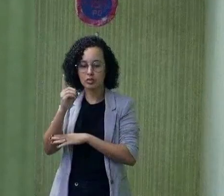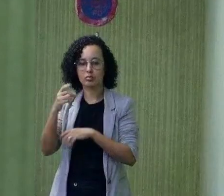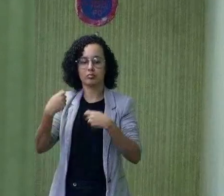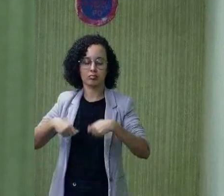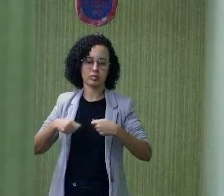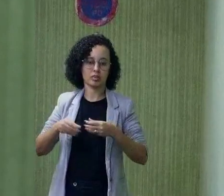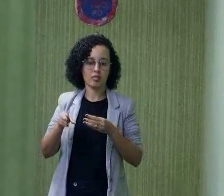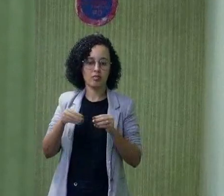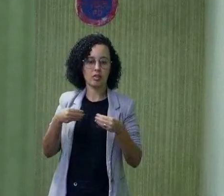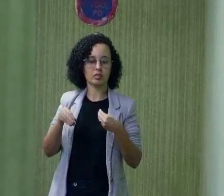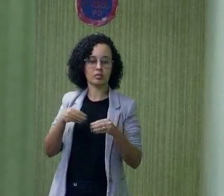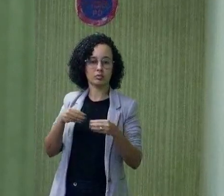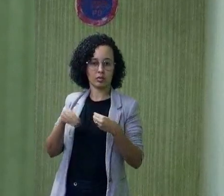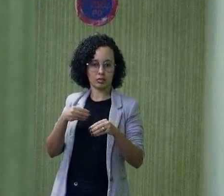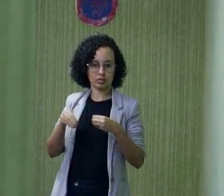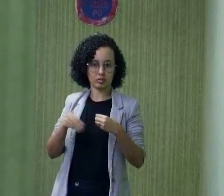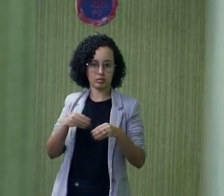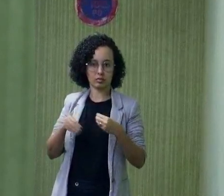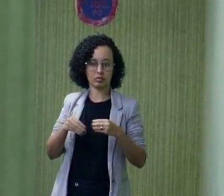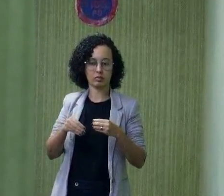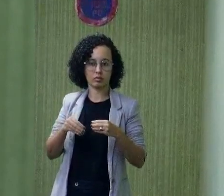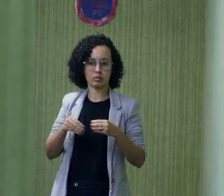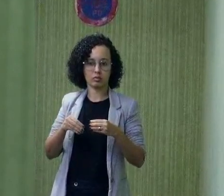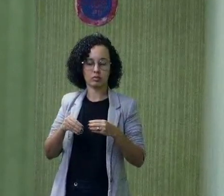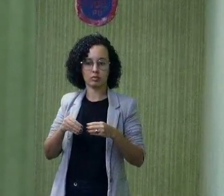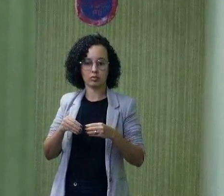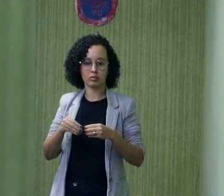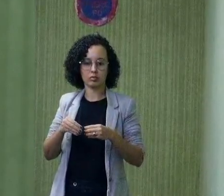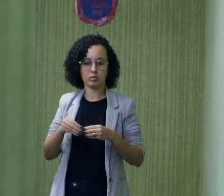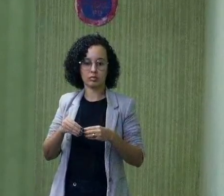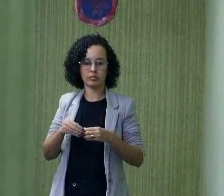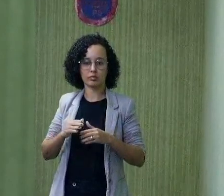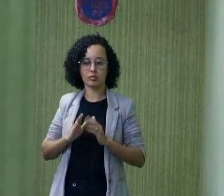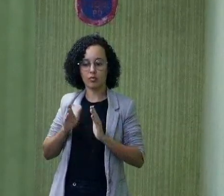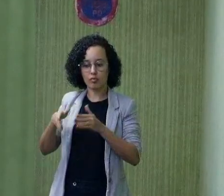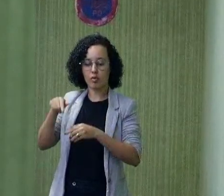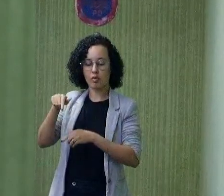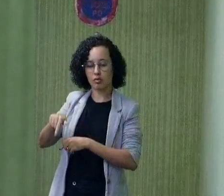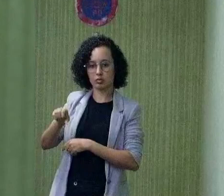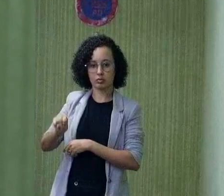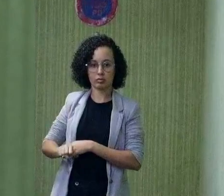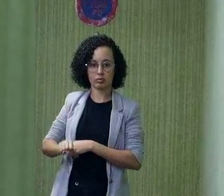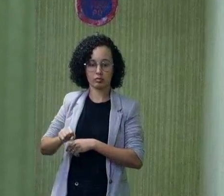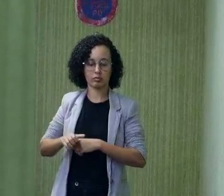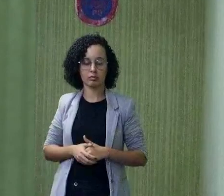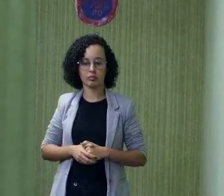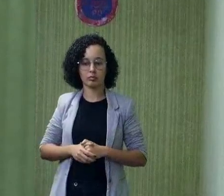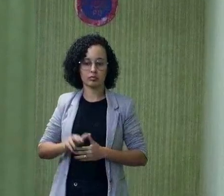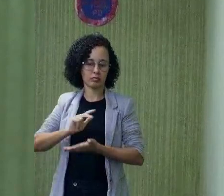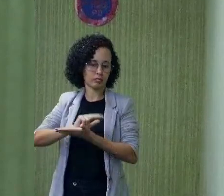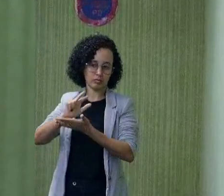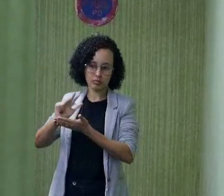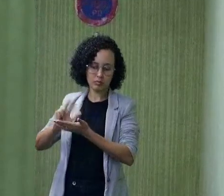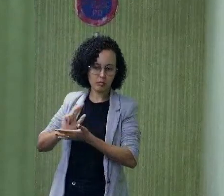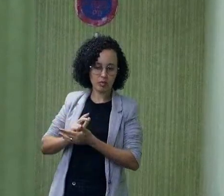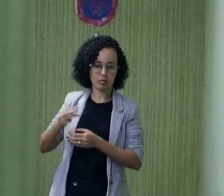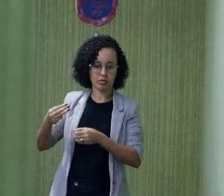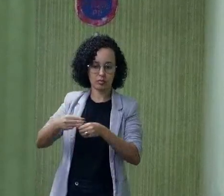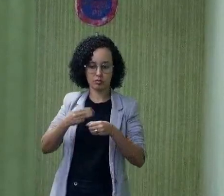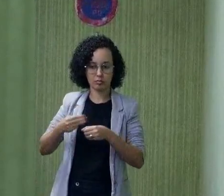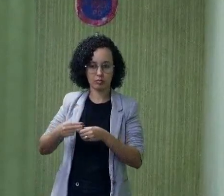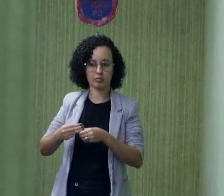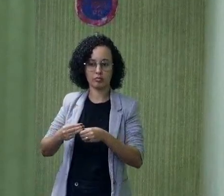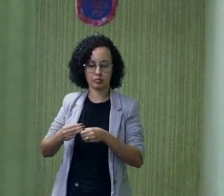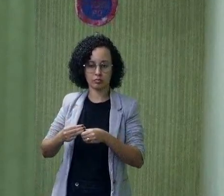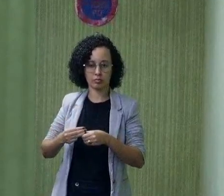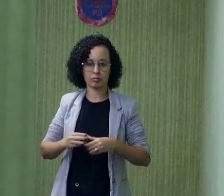ser flexibilizadas quando se atinge um um estado dessa forma ou vários municípios de um estado de uma forma tão